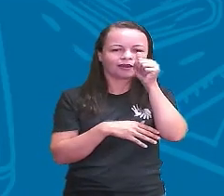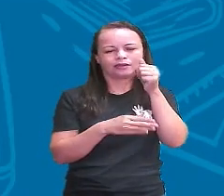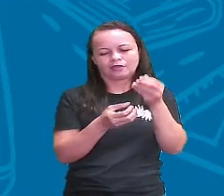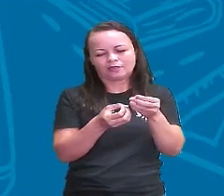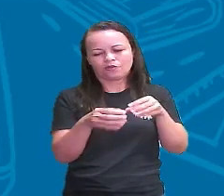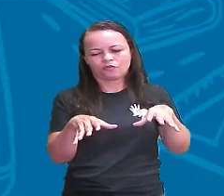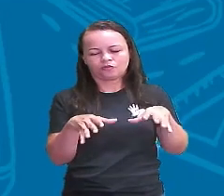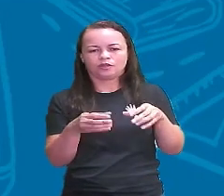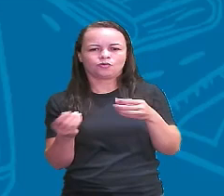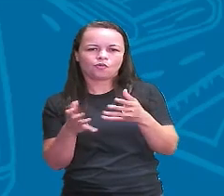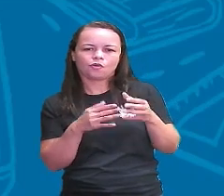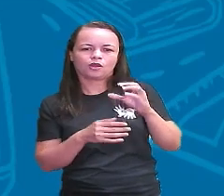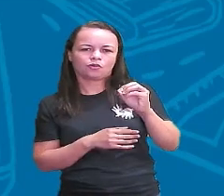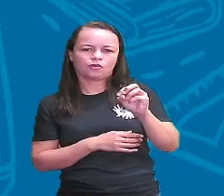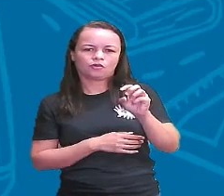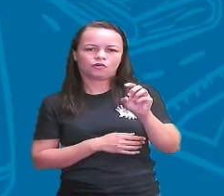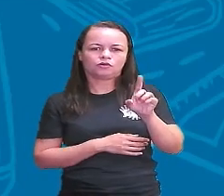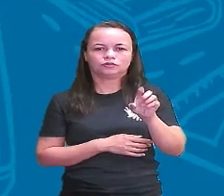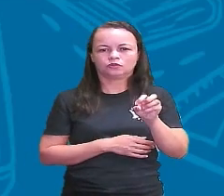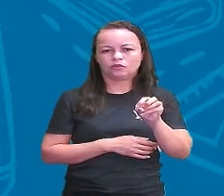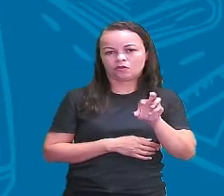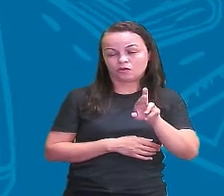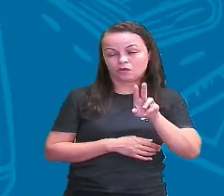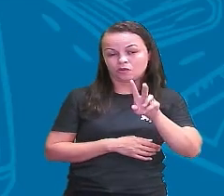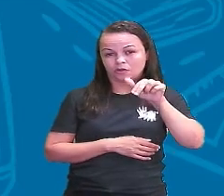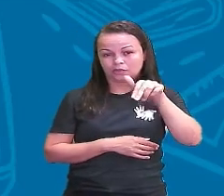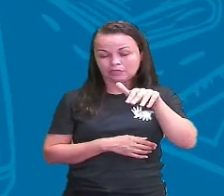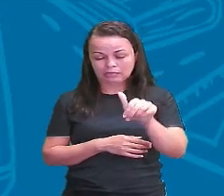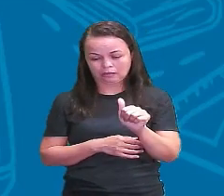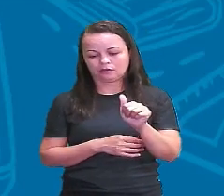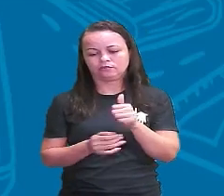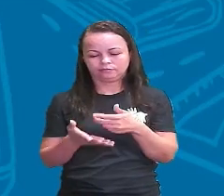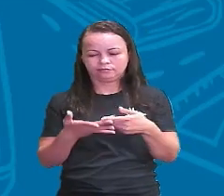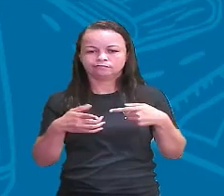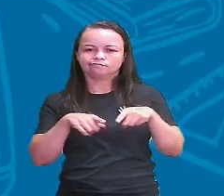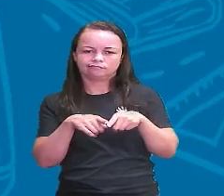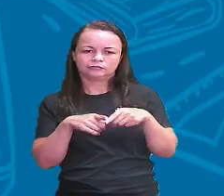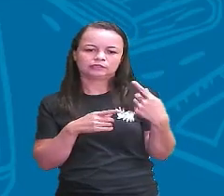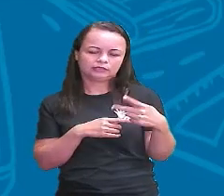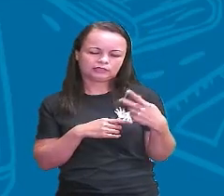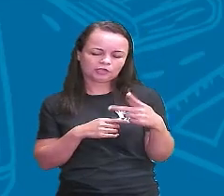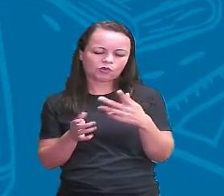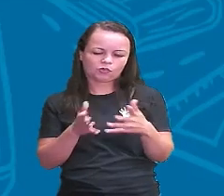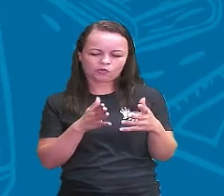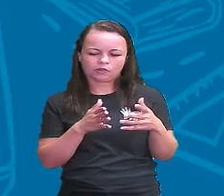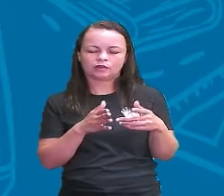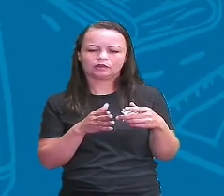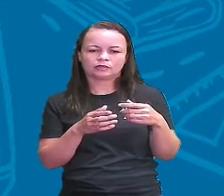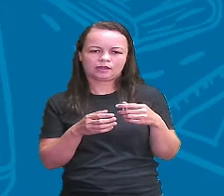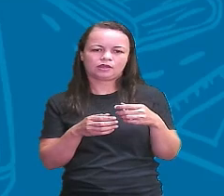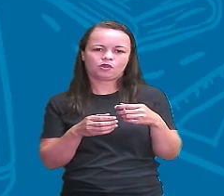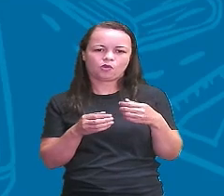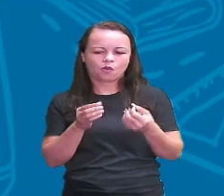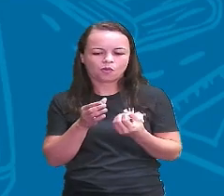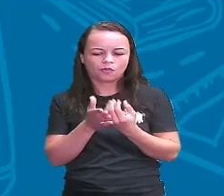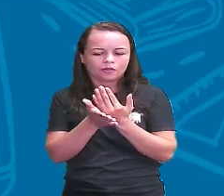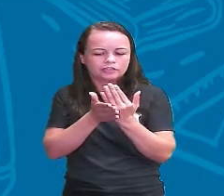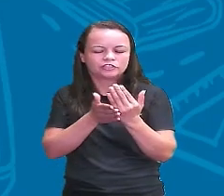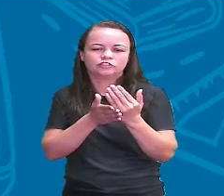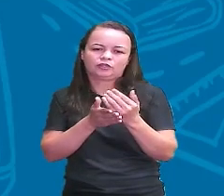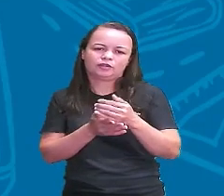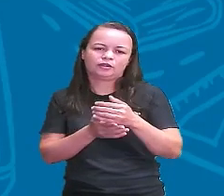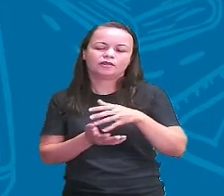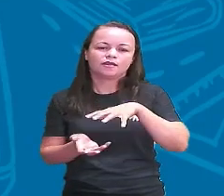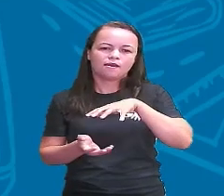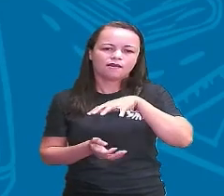a codorna, né? Ou ovos de galinha ou de codorna, aí são alimentos de origem animal, tá certo? Outro